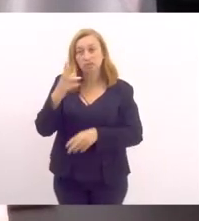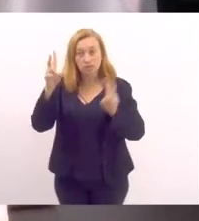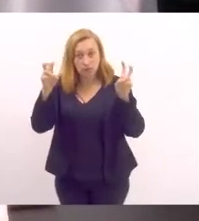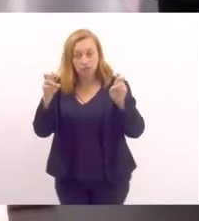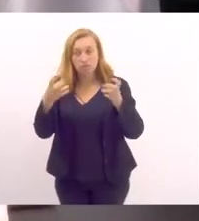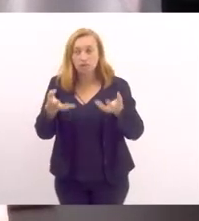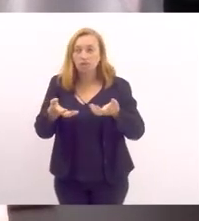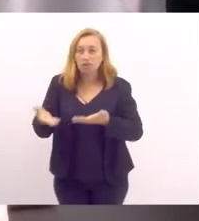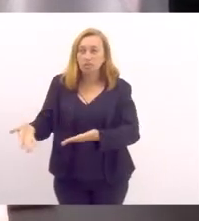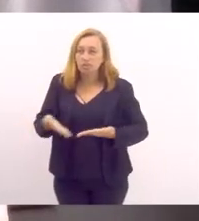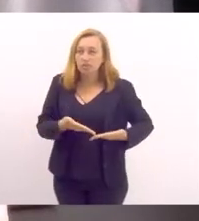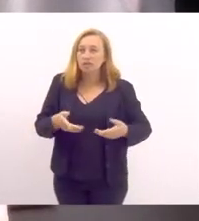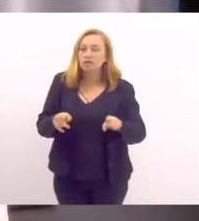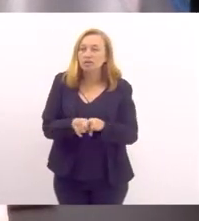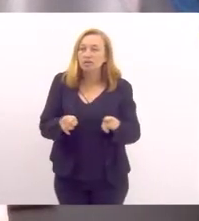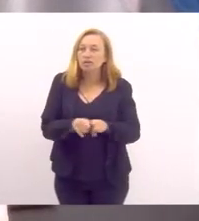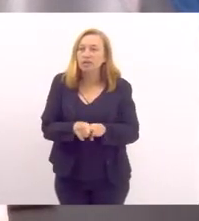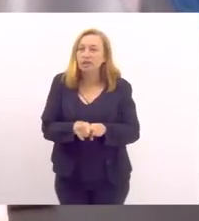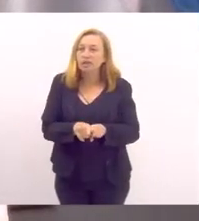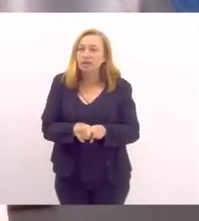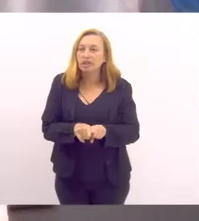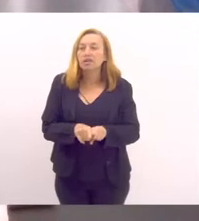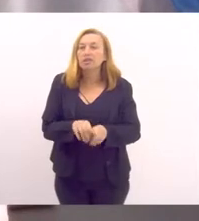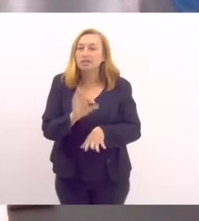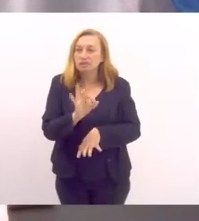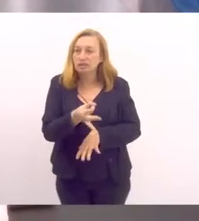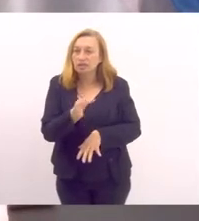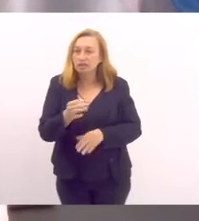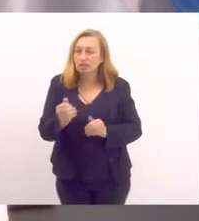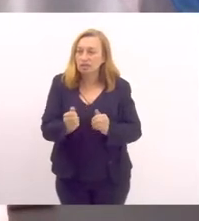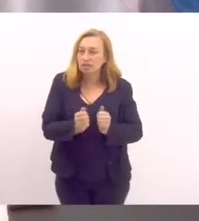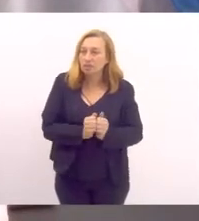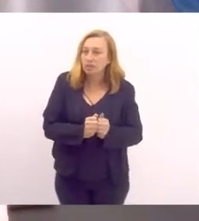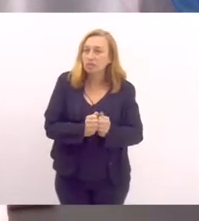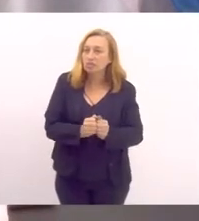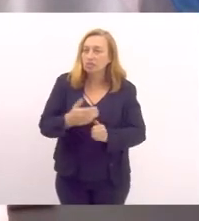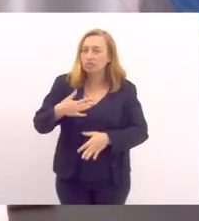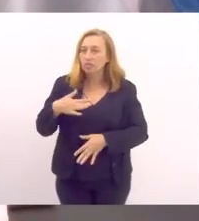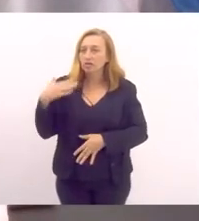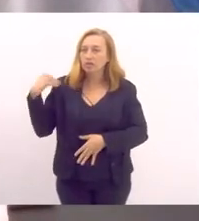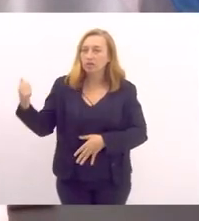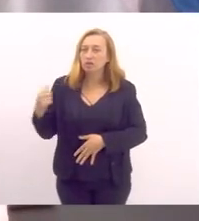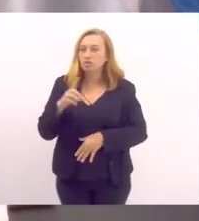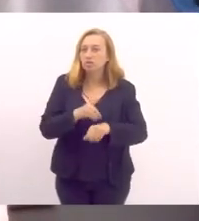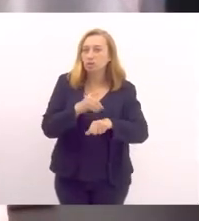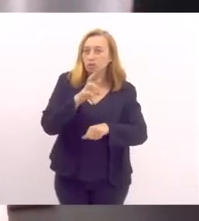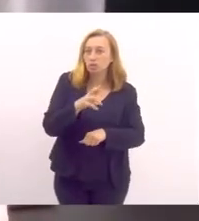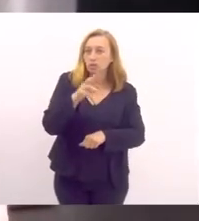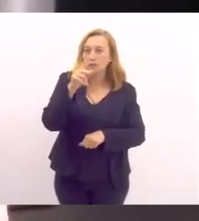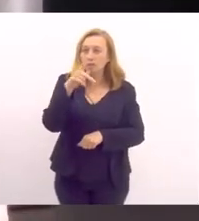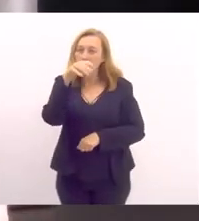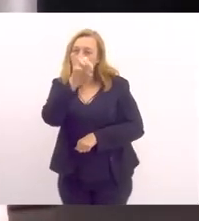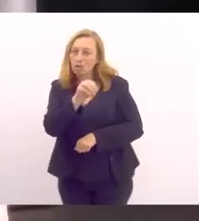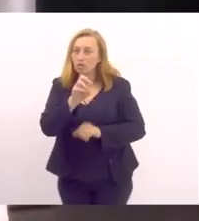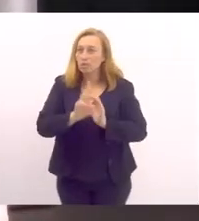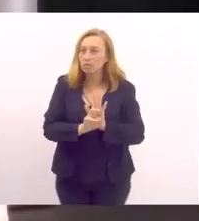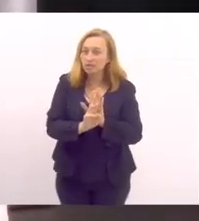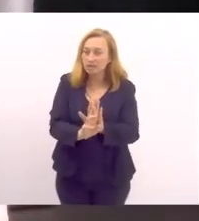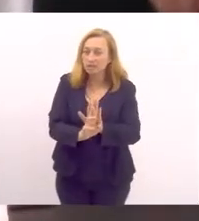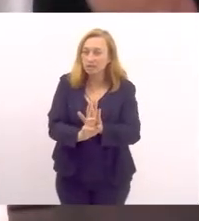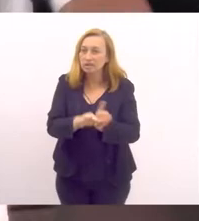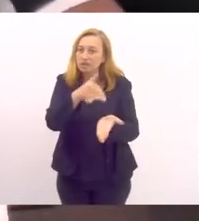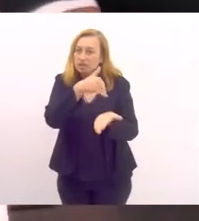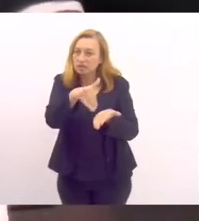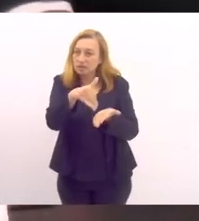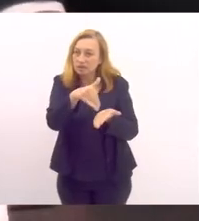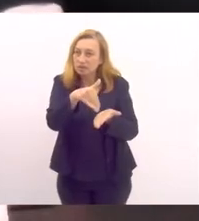queria convidar também, justamente para estar aqui acompanhando ao meu lado, o doutor Paulo, que está representando o